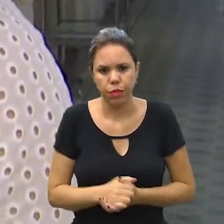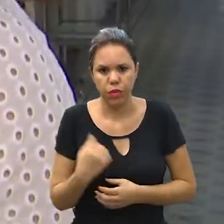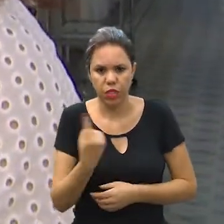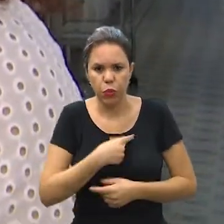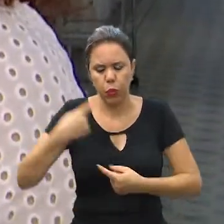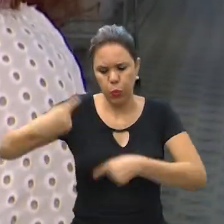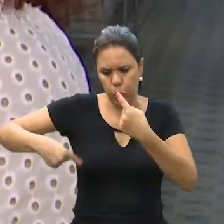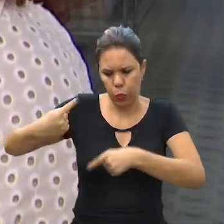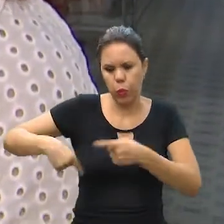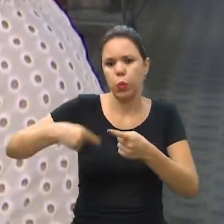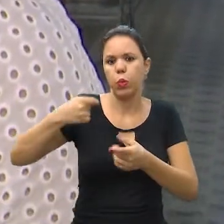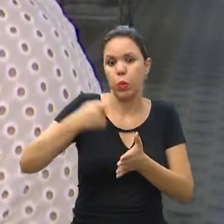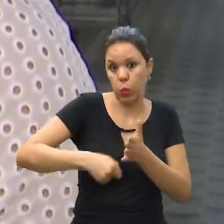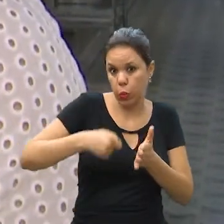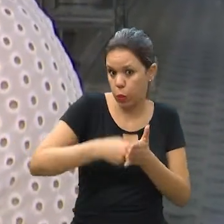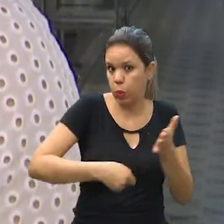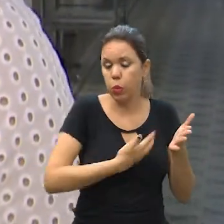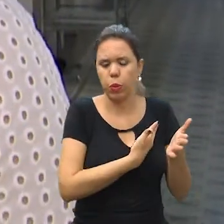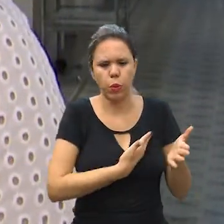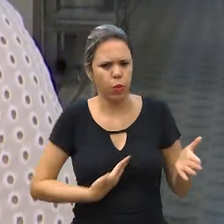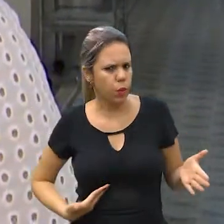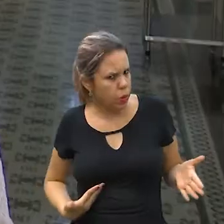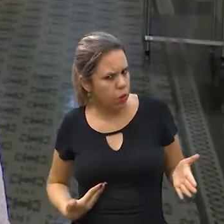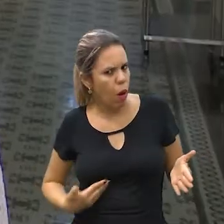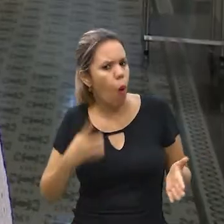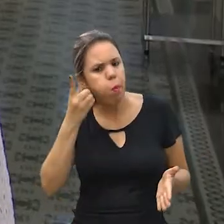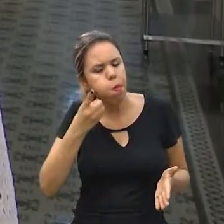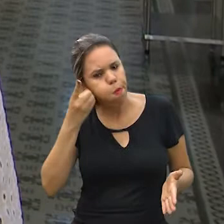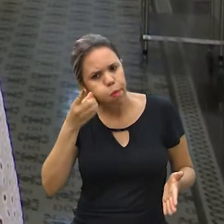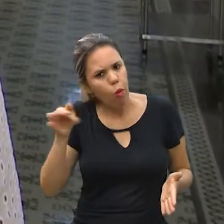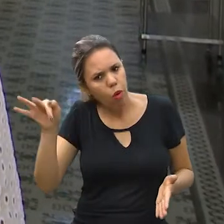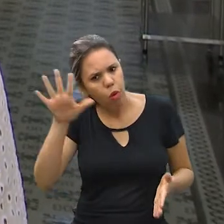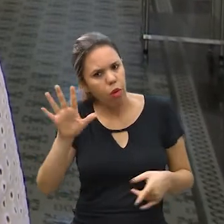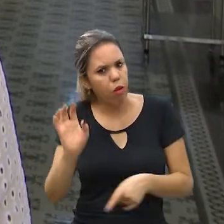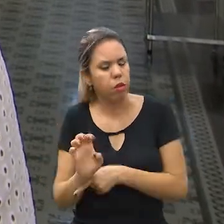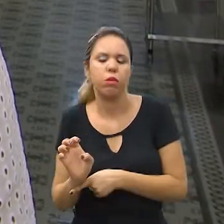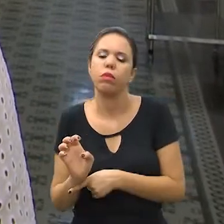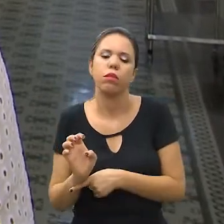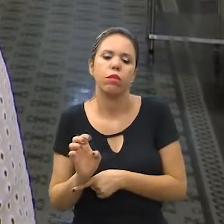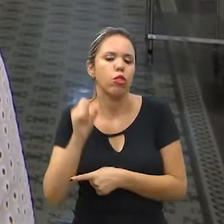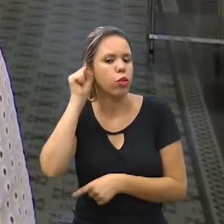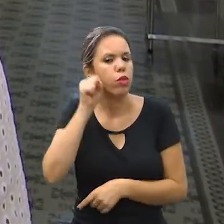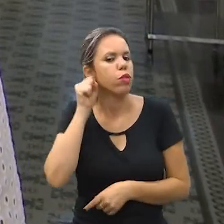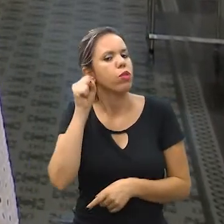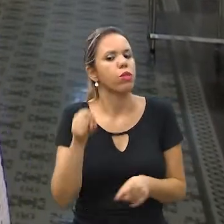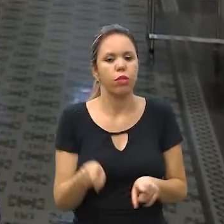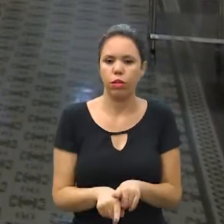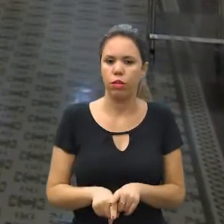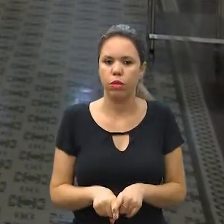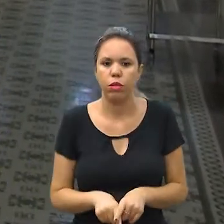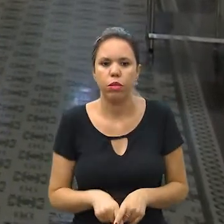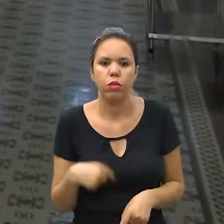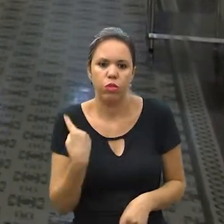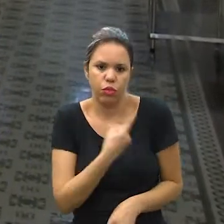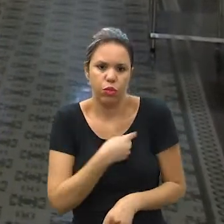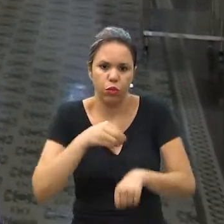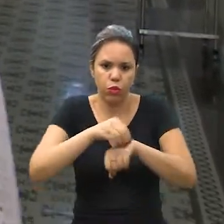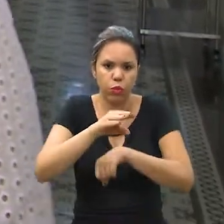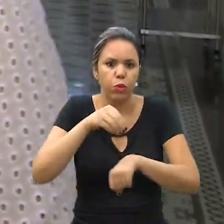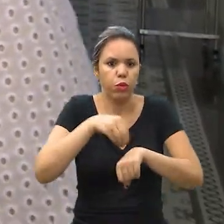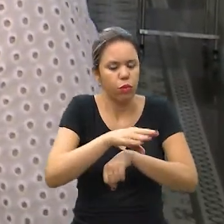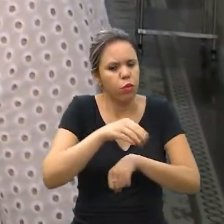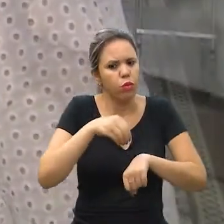um espaço para a gente discutir políticas públicas com deputados federais, estaduais e senadores. É onde